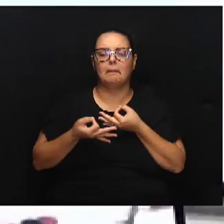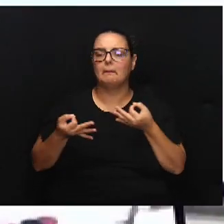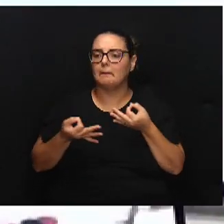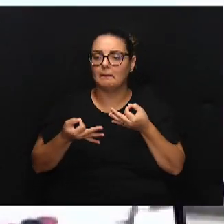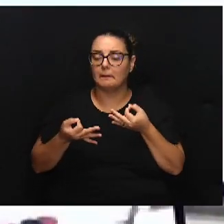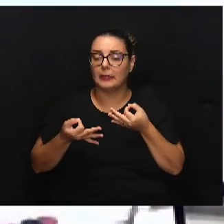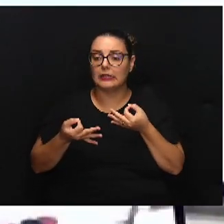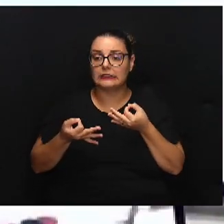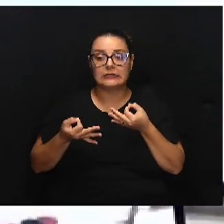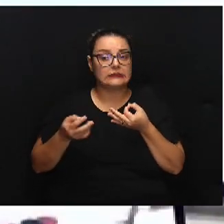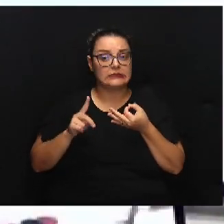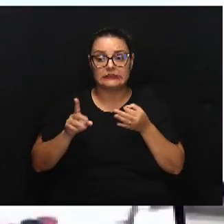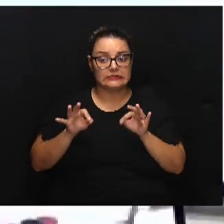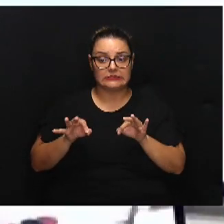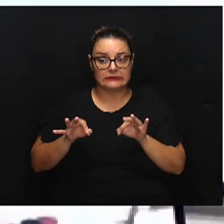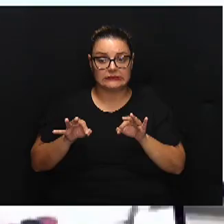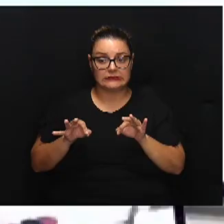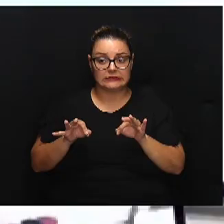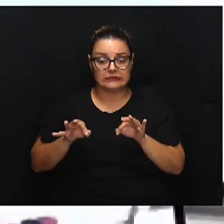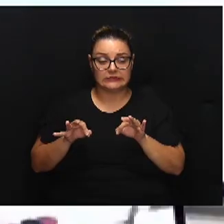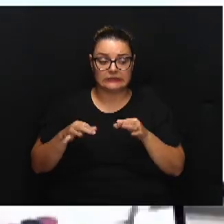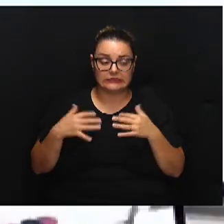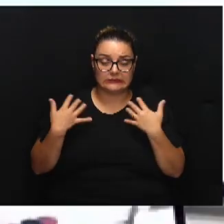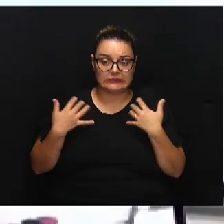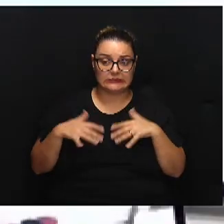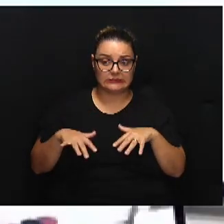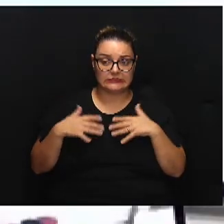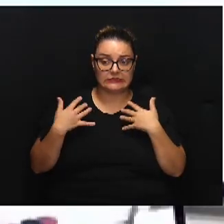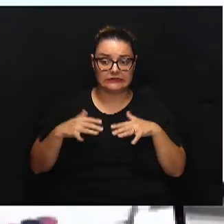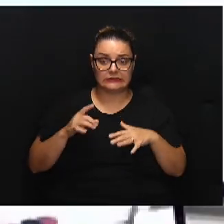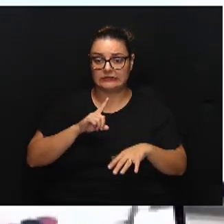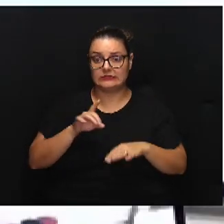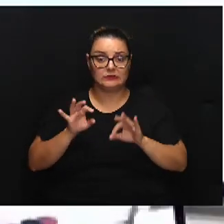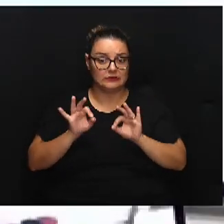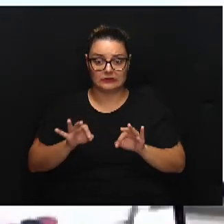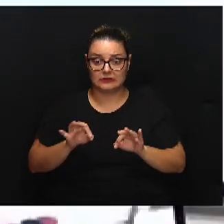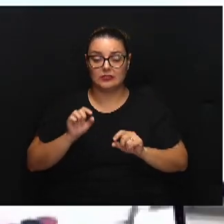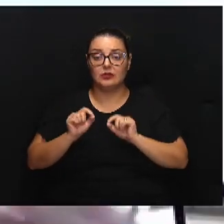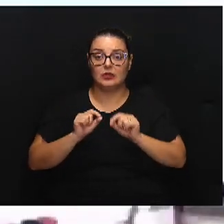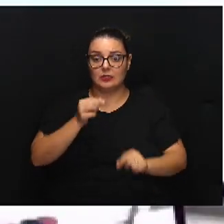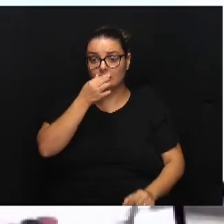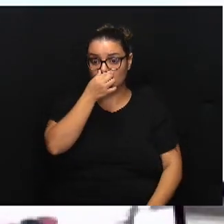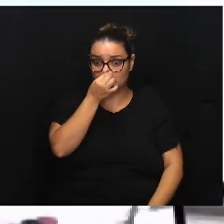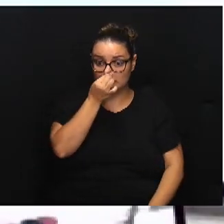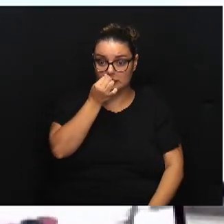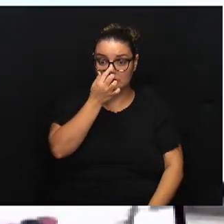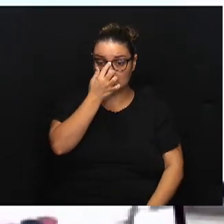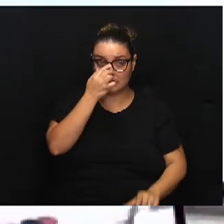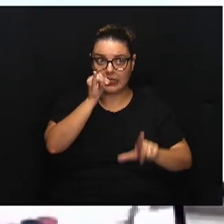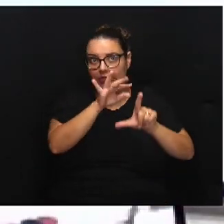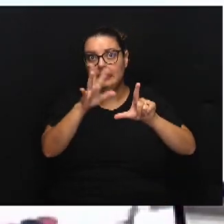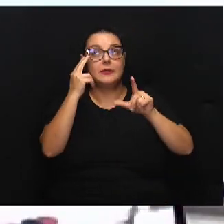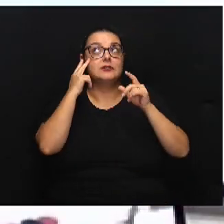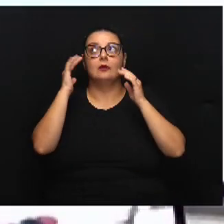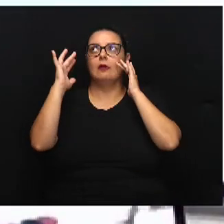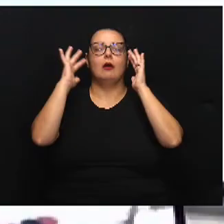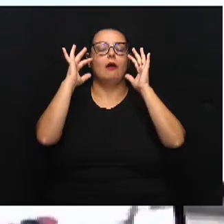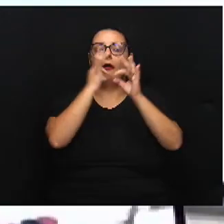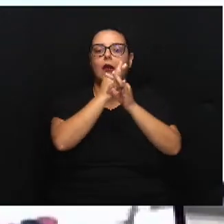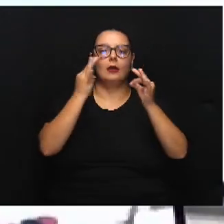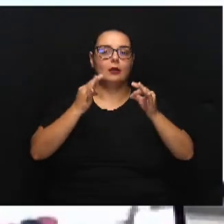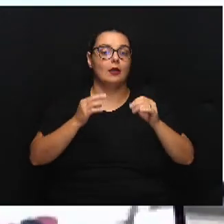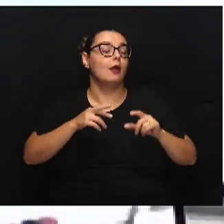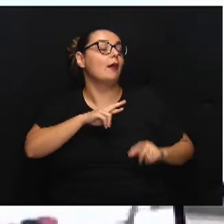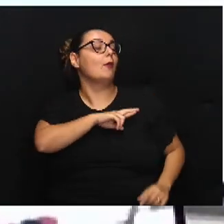não dá certo. Não dá certo, e não dá certo quer dizer, não dá certo aquela imagem ideal, né? Dá super certo,